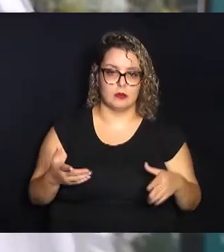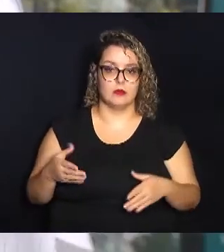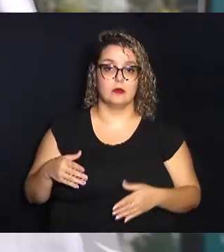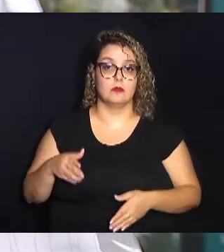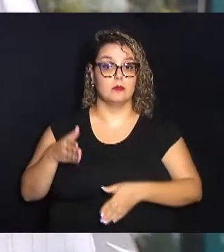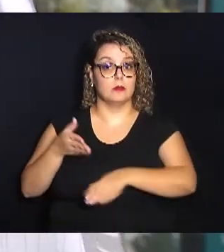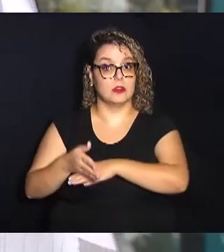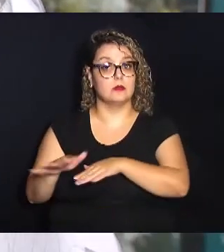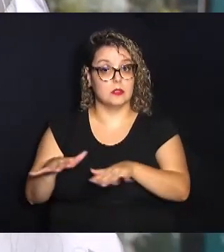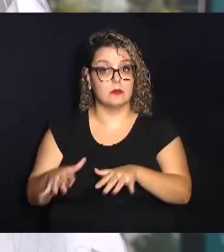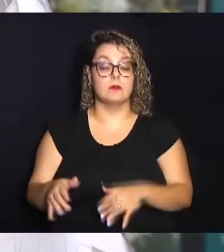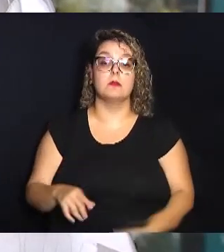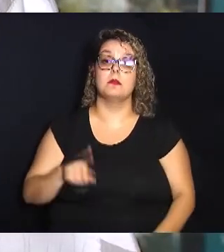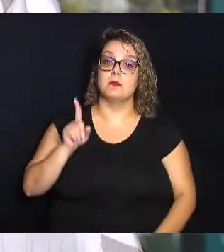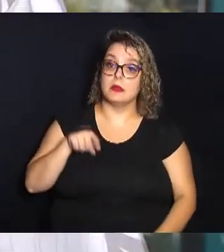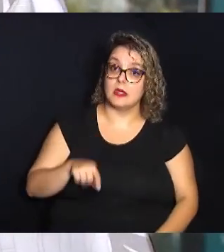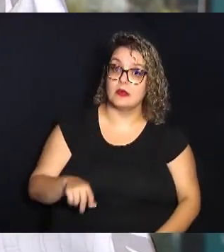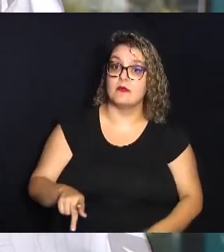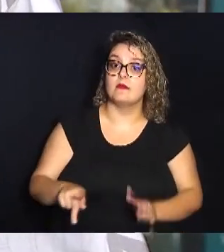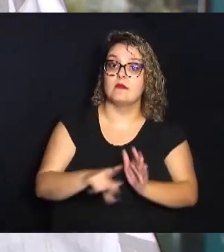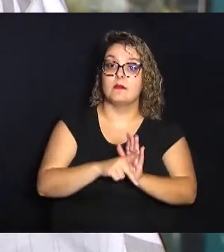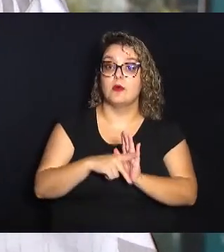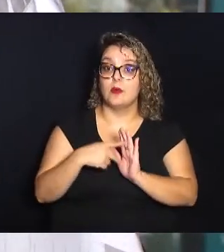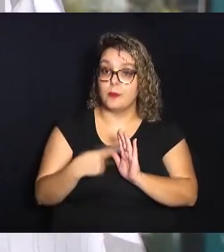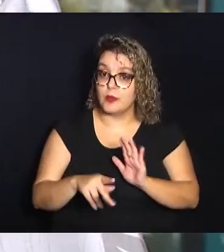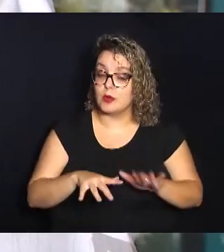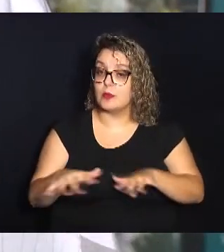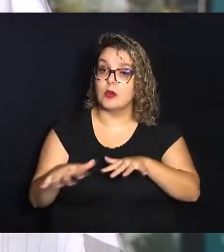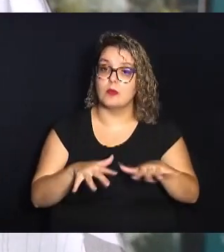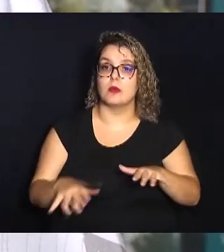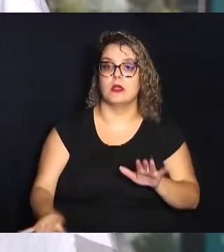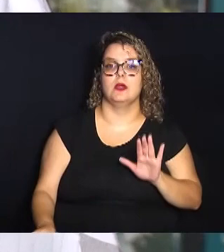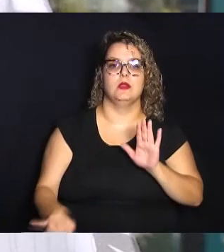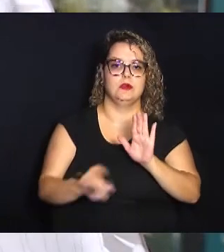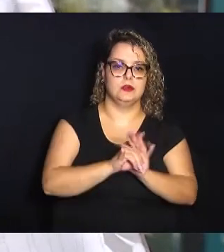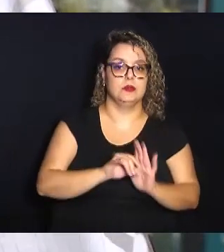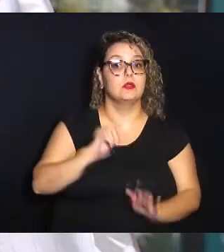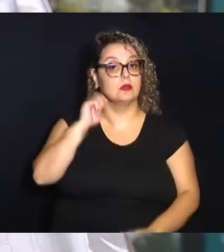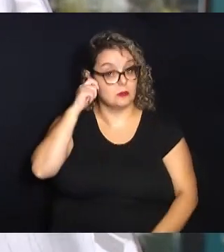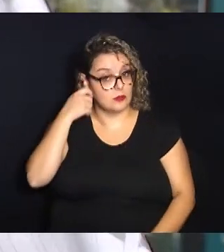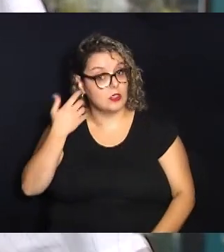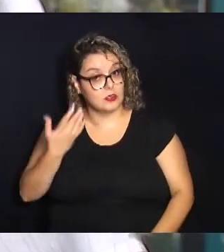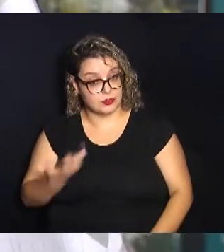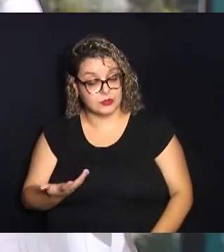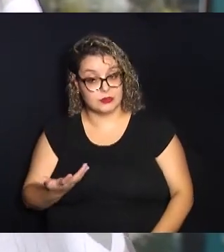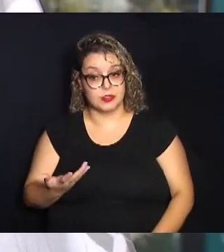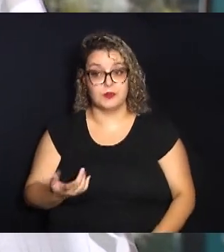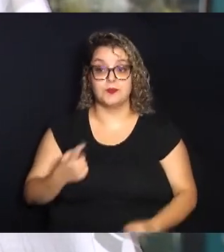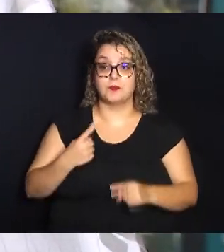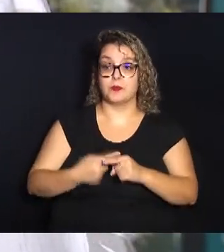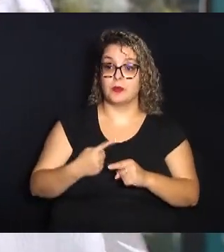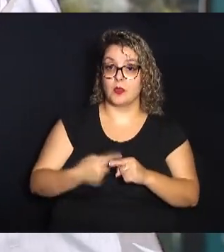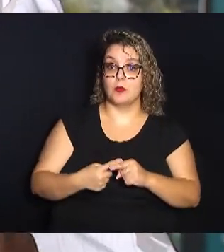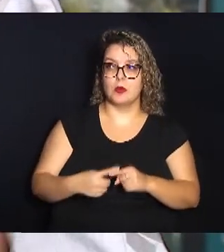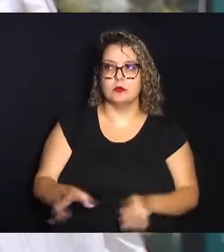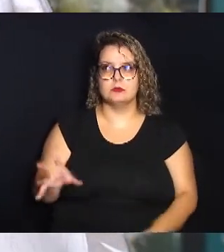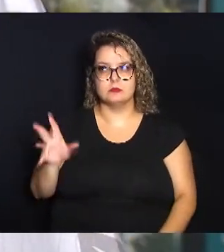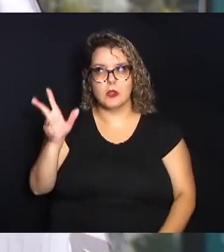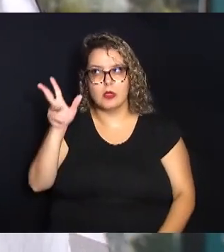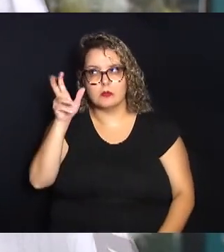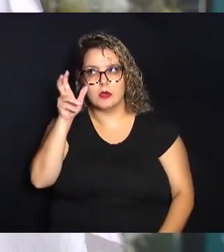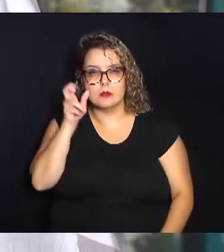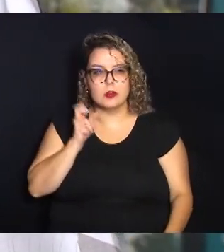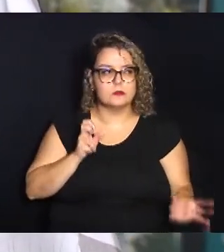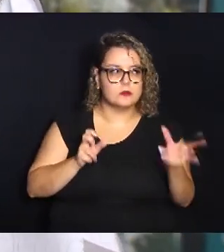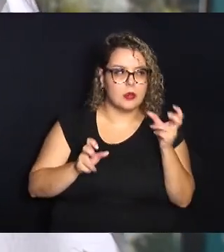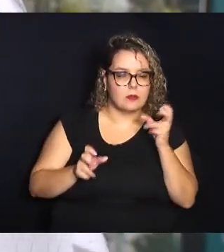participando do movimento que é importante isso mas estão fazendo o próprio movimento Enquanto sua identidade Negra né porque aquele vai